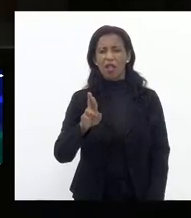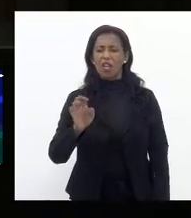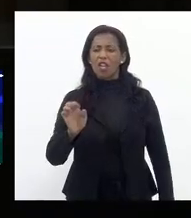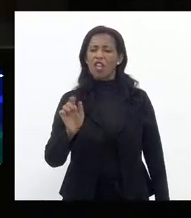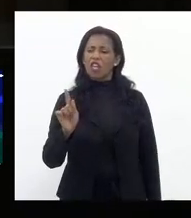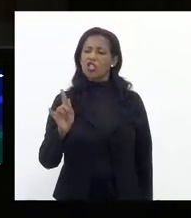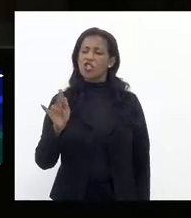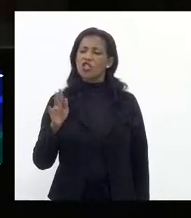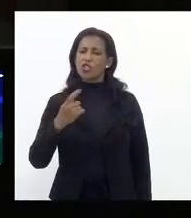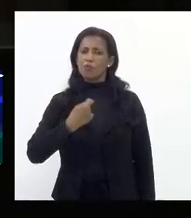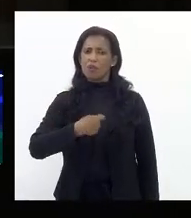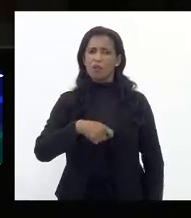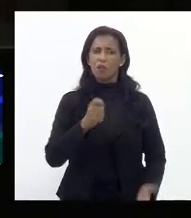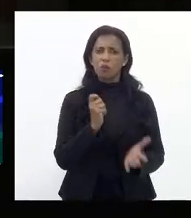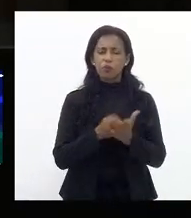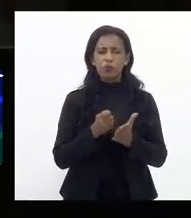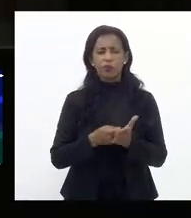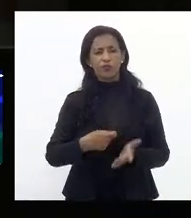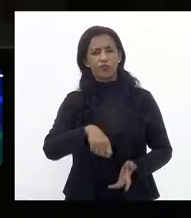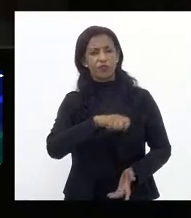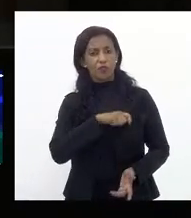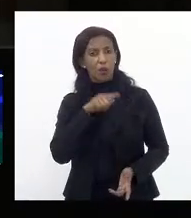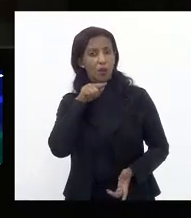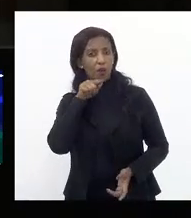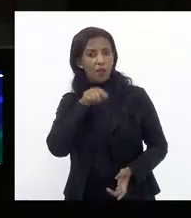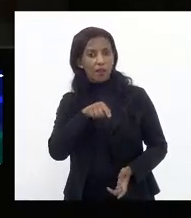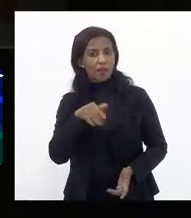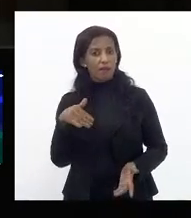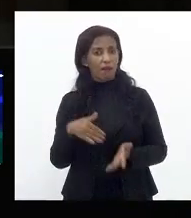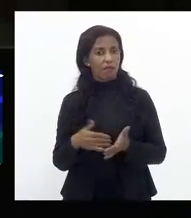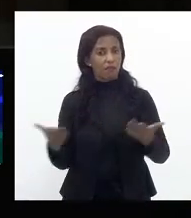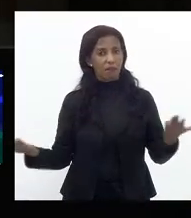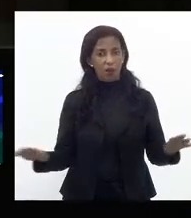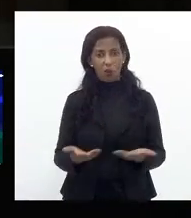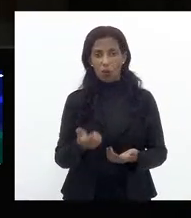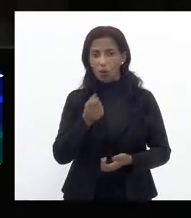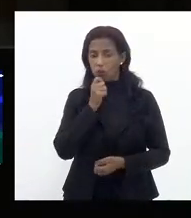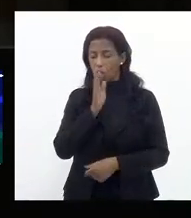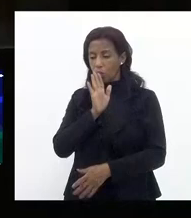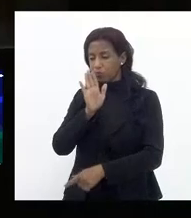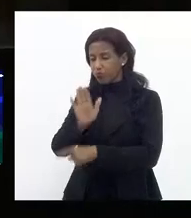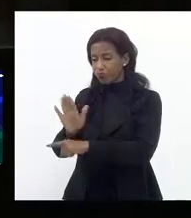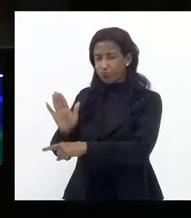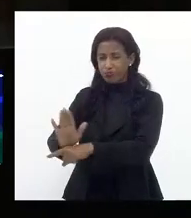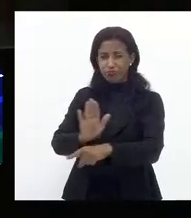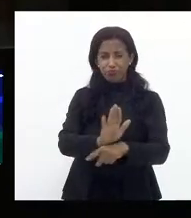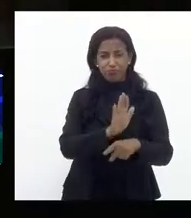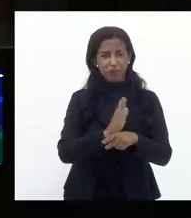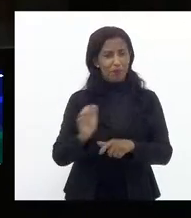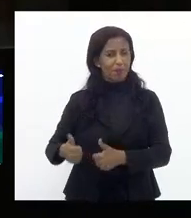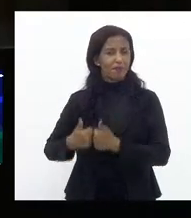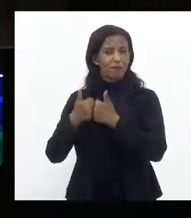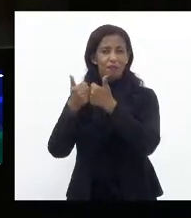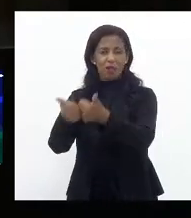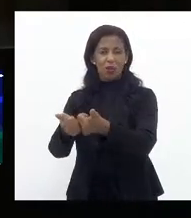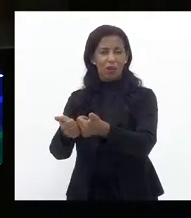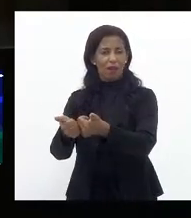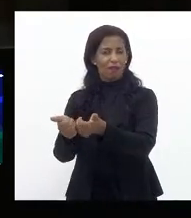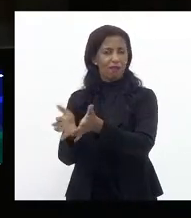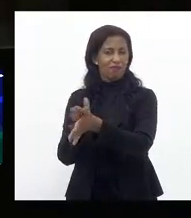recuperação fiscal este que até agora não tem contribuído para melhorar a